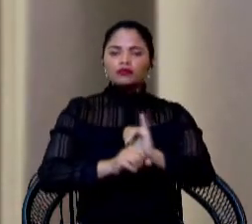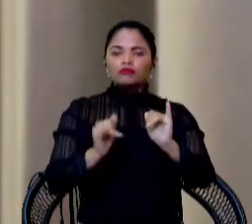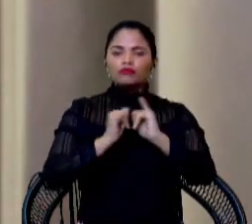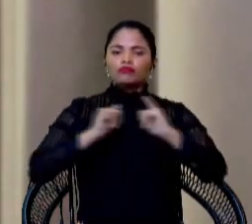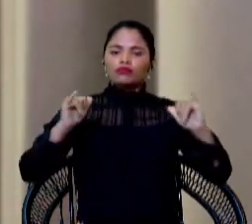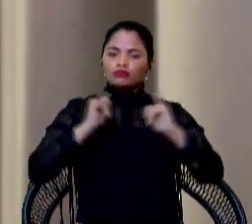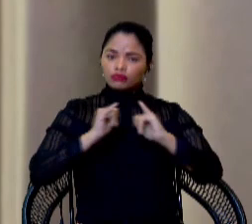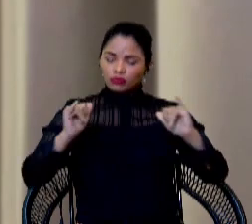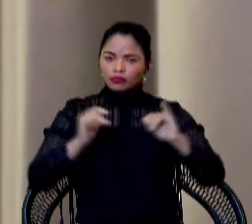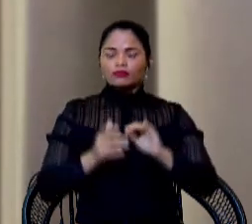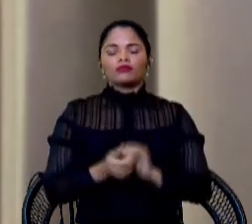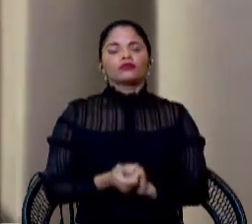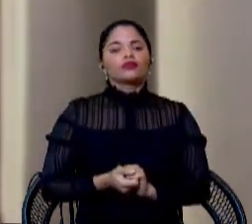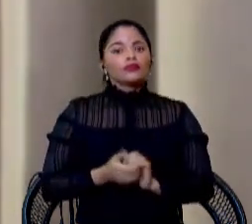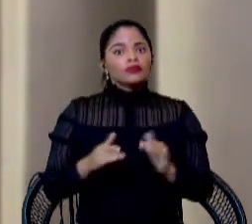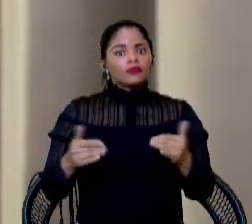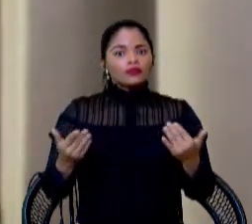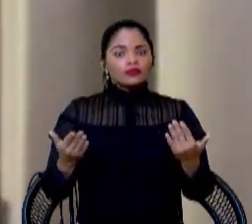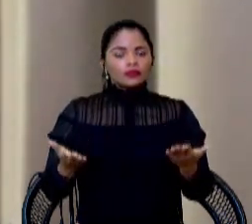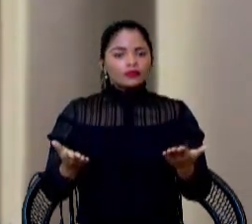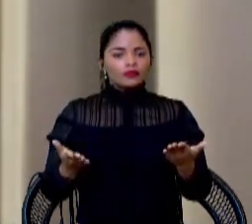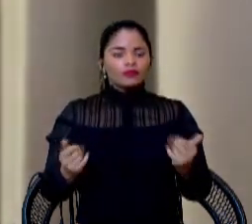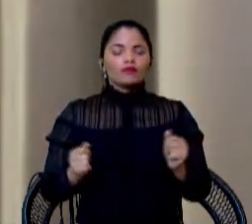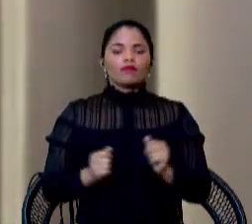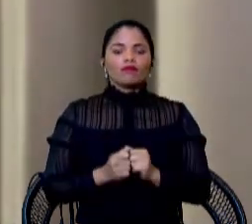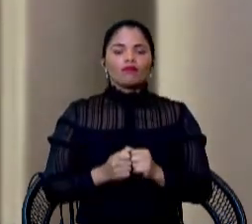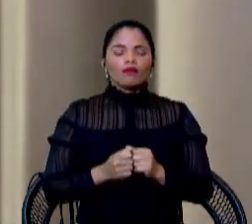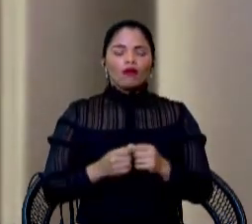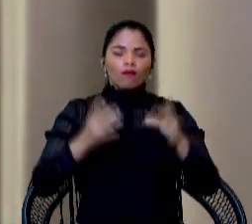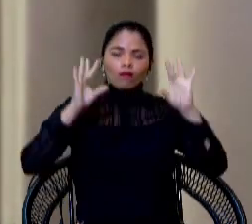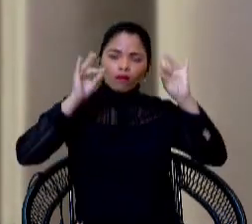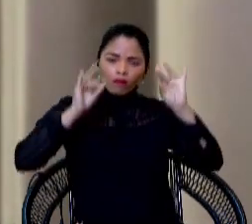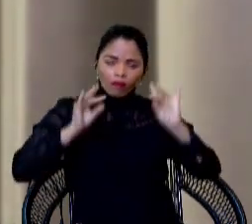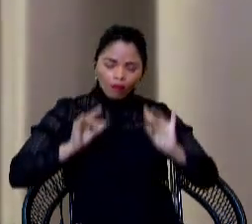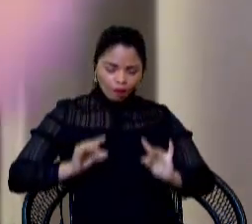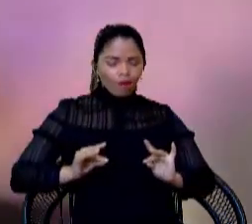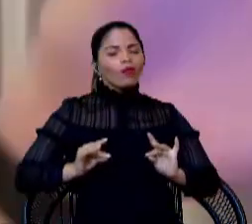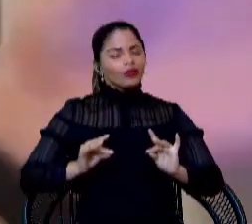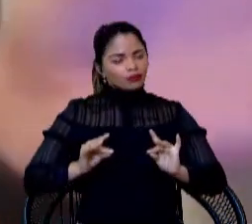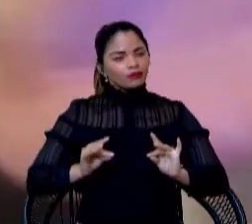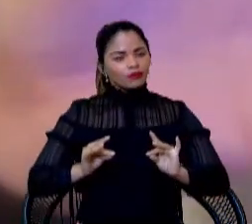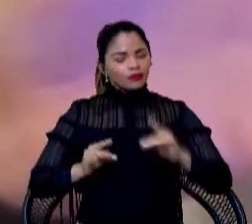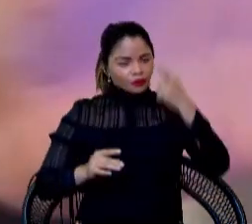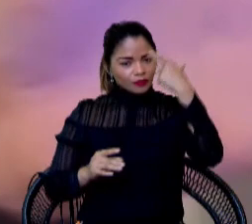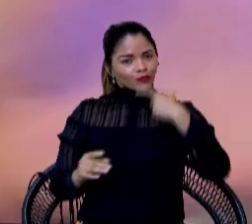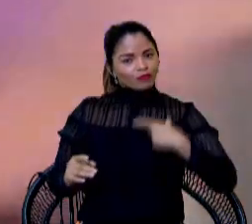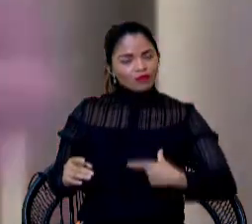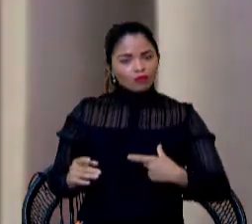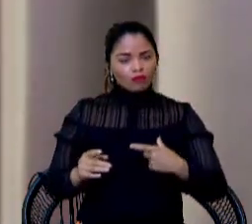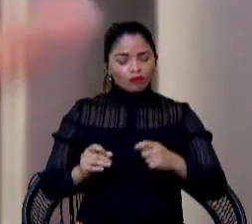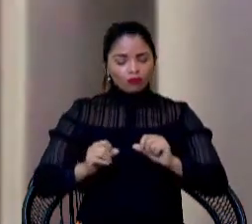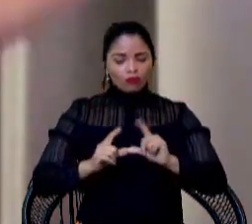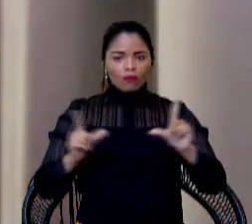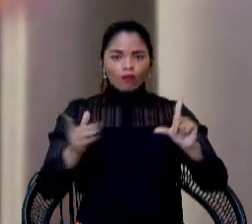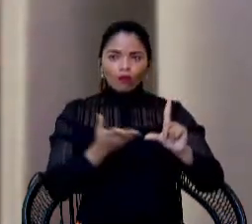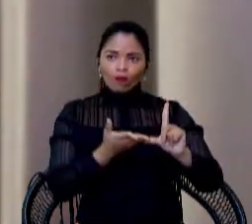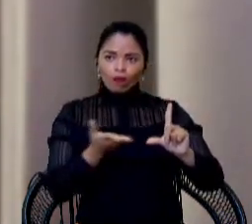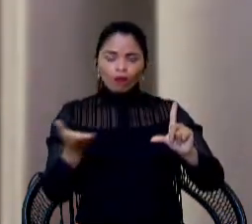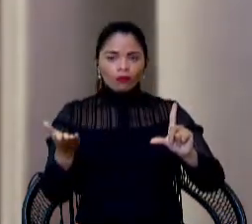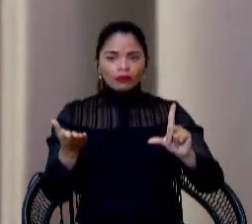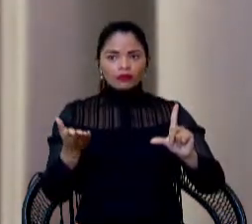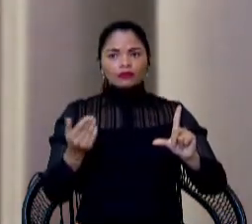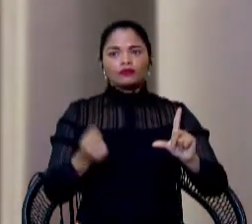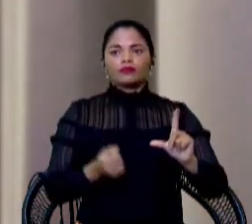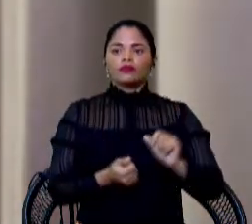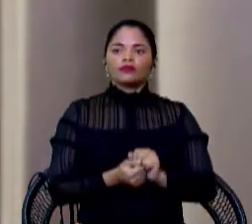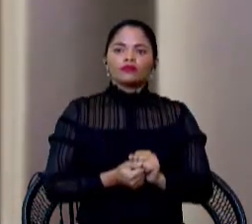tá bom? Então, eu só quis fazer esse disclaimer aqui um pouquinho sobre mim, porque eu vou apresentar minha tela para vocês, e aí vocês não vão conseguir